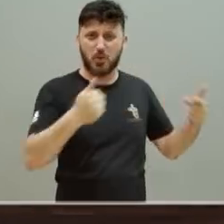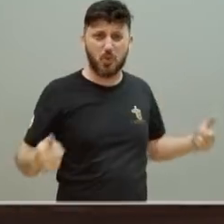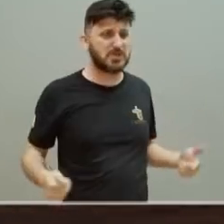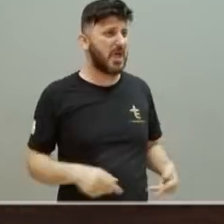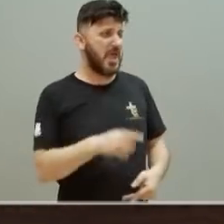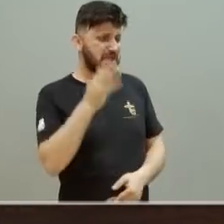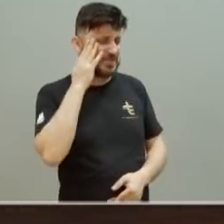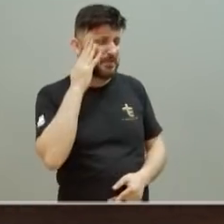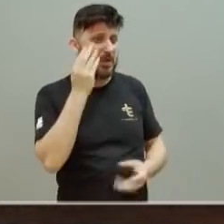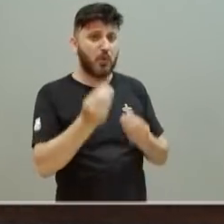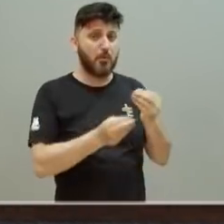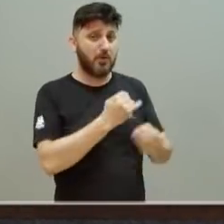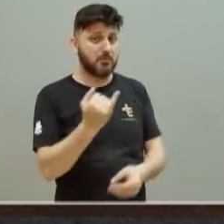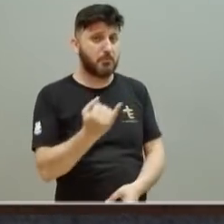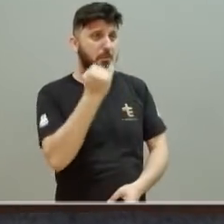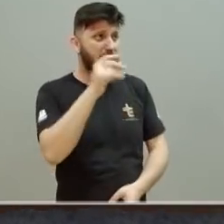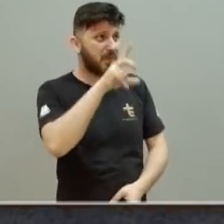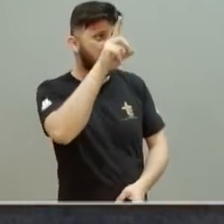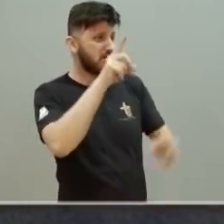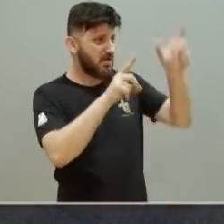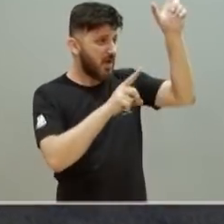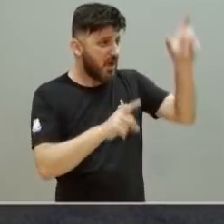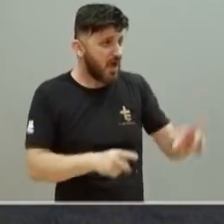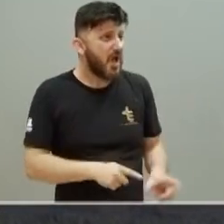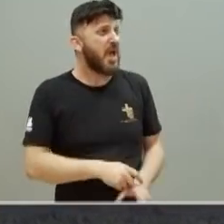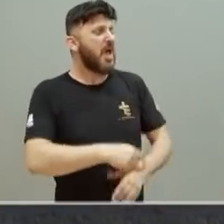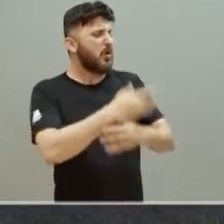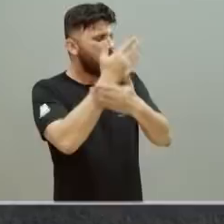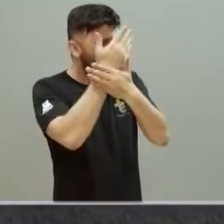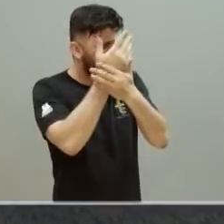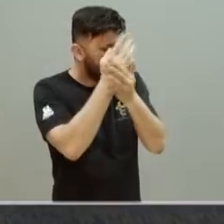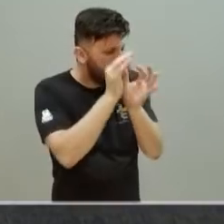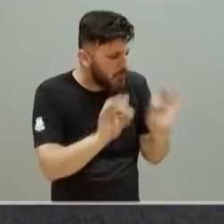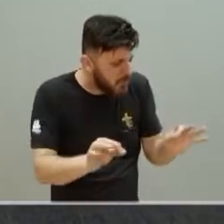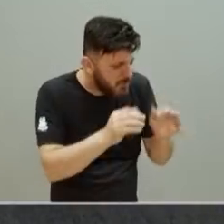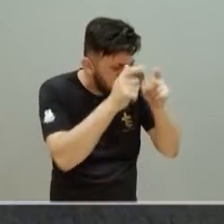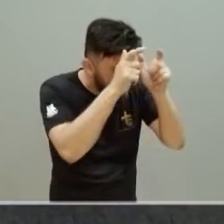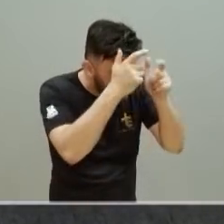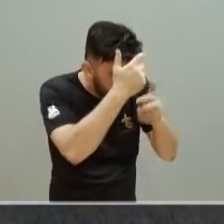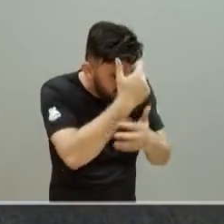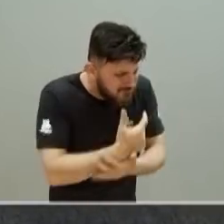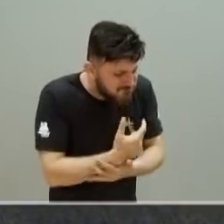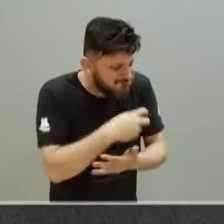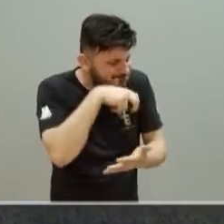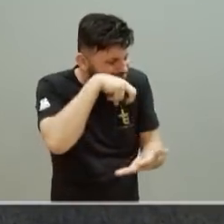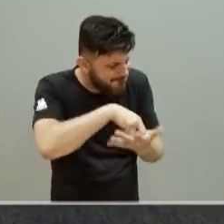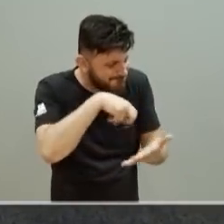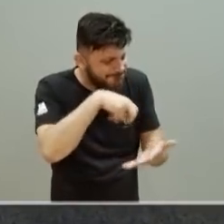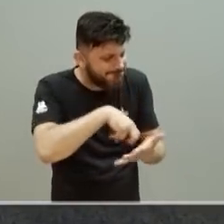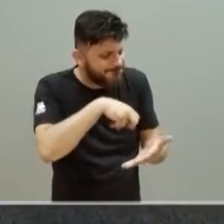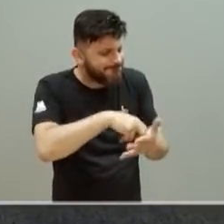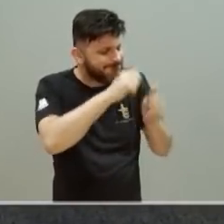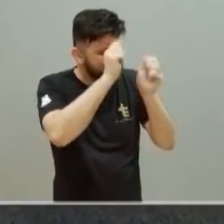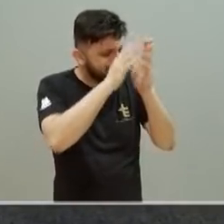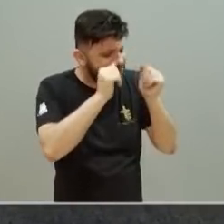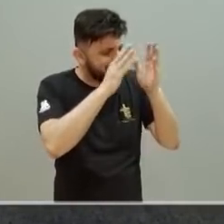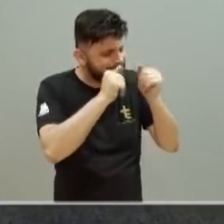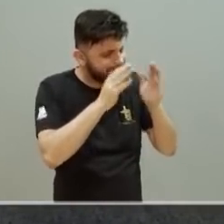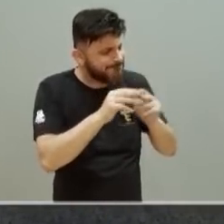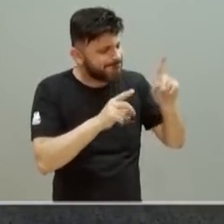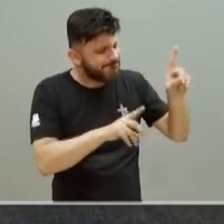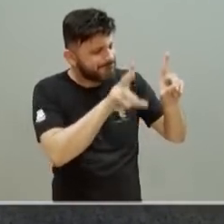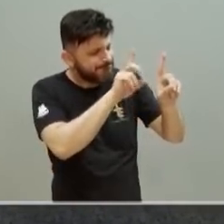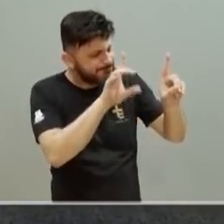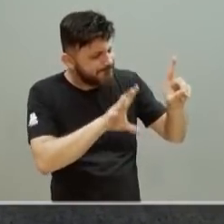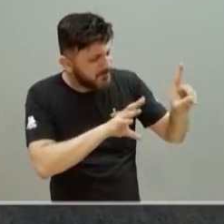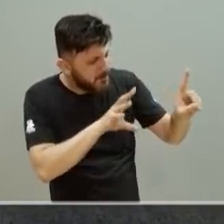Deus. Humilhou-se diante deste Deus. E aos pés deste Deus de amor, deste Deus